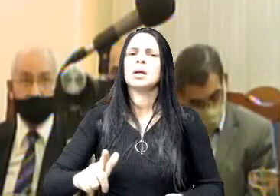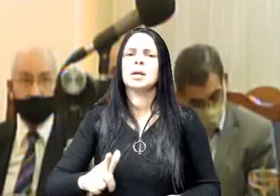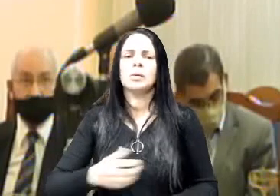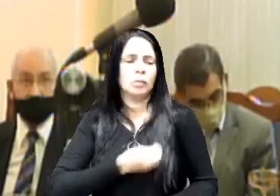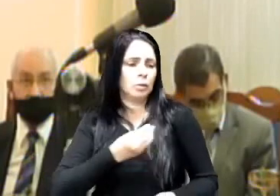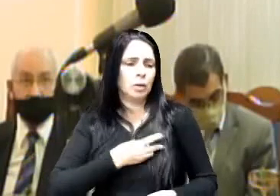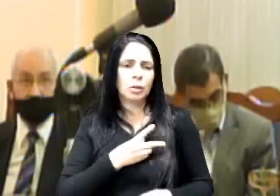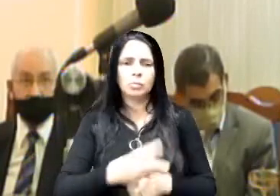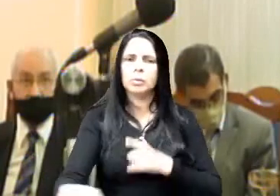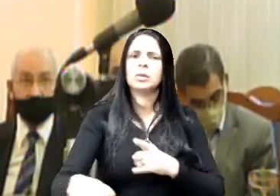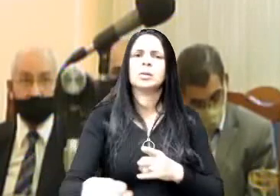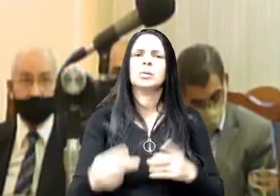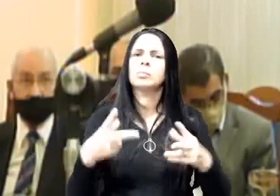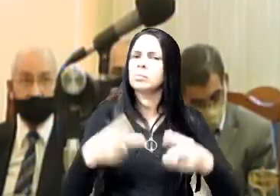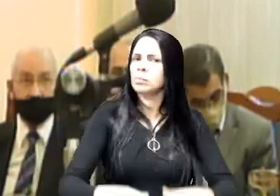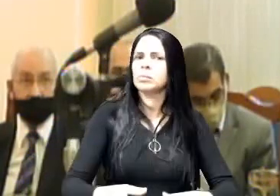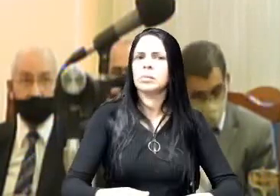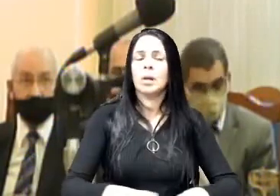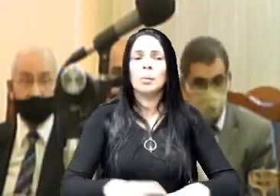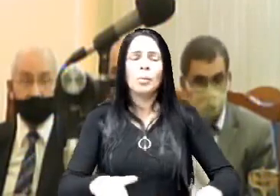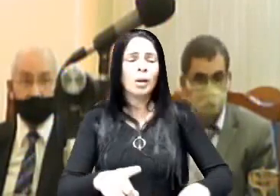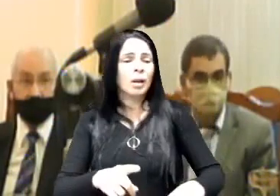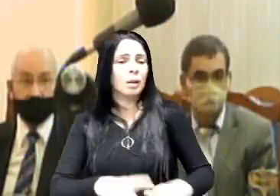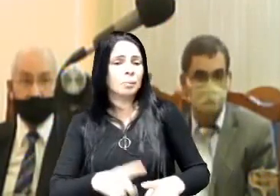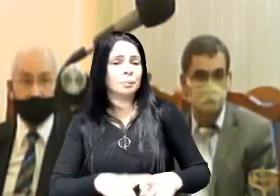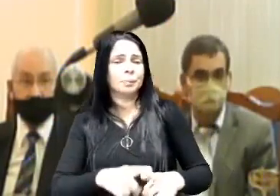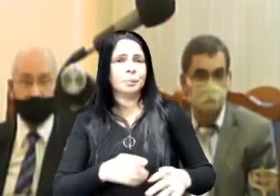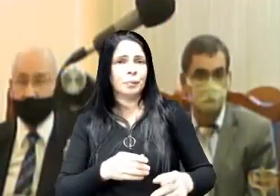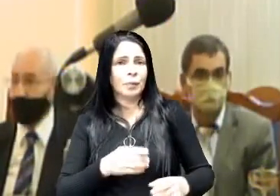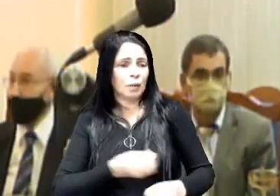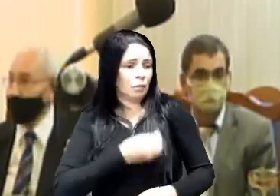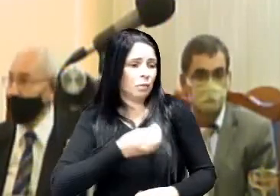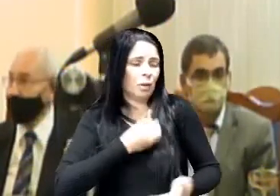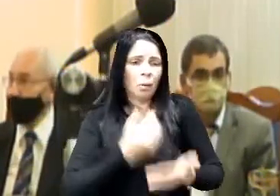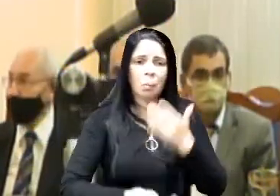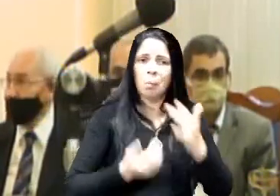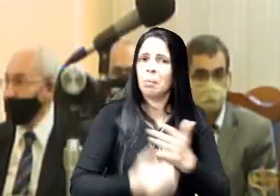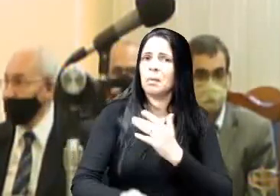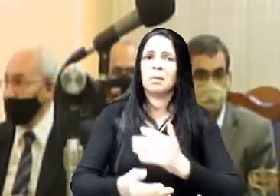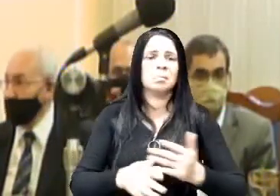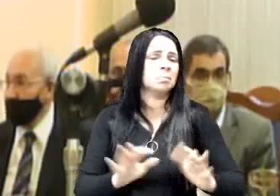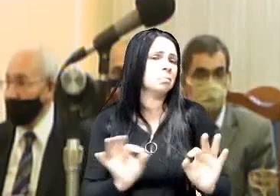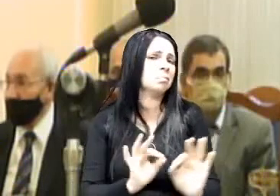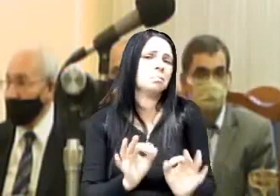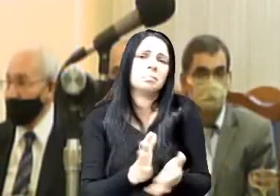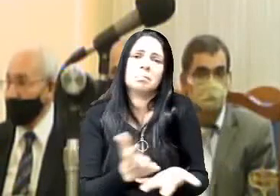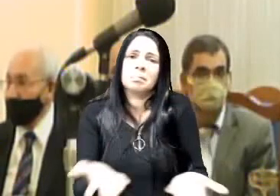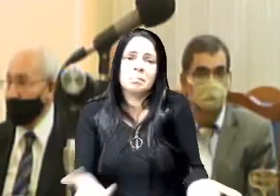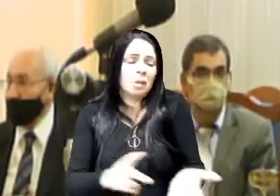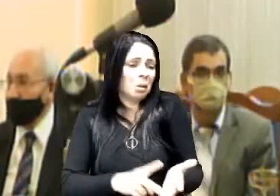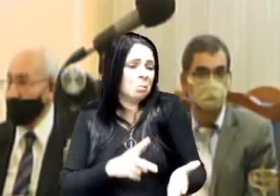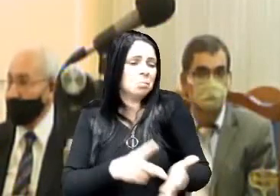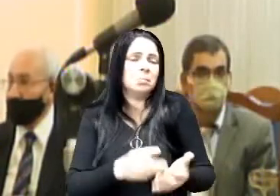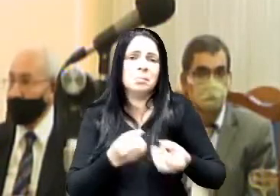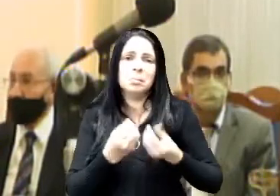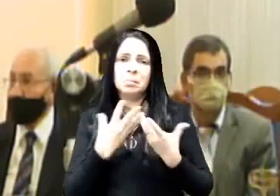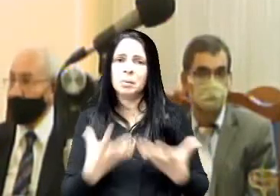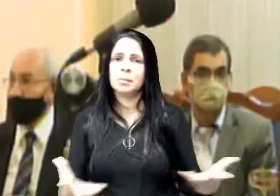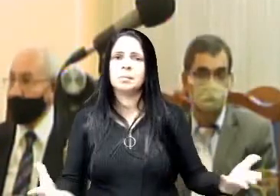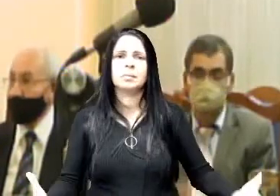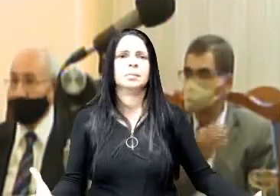vencedor? E viver como um derrotado não vale a pena. Temos que viver como